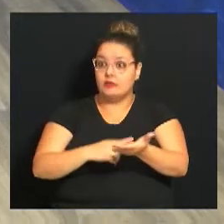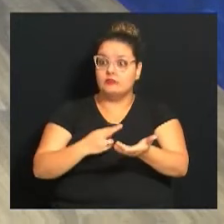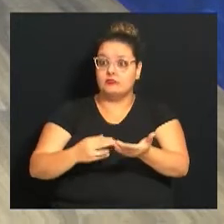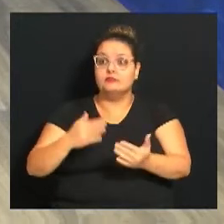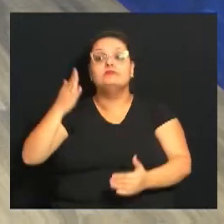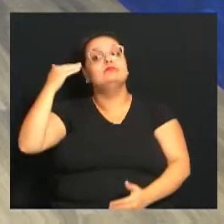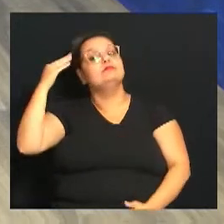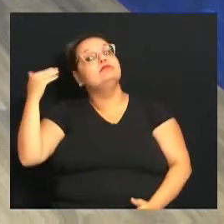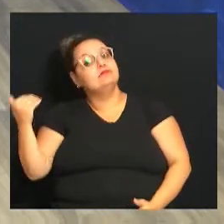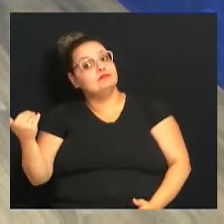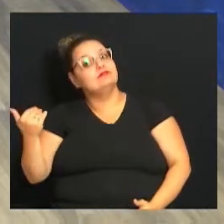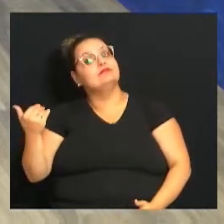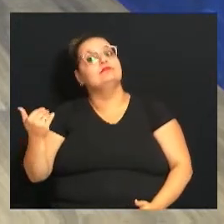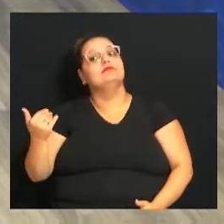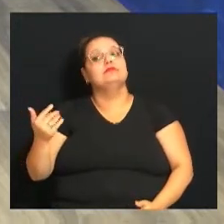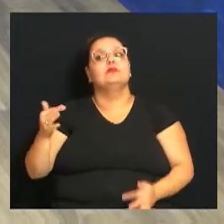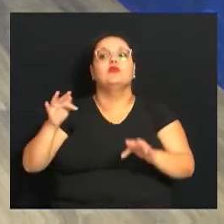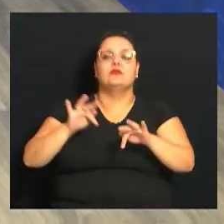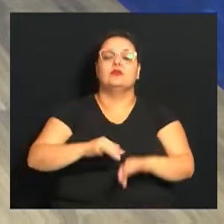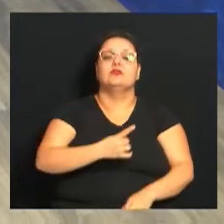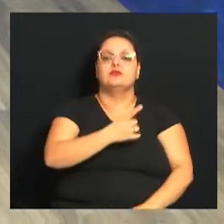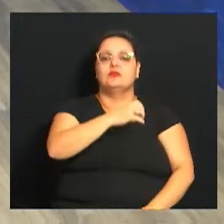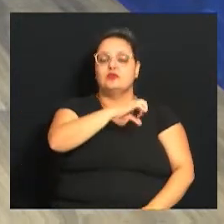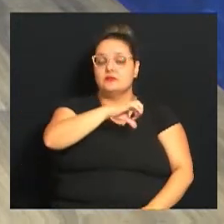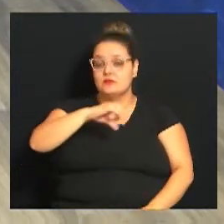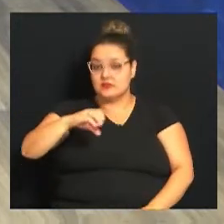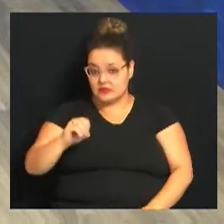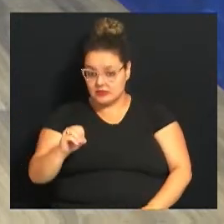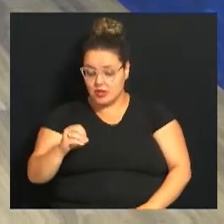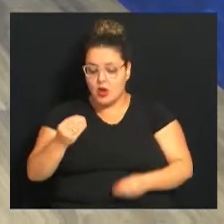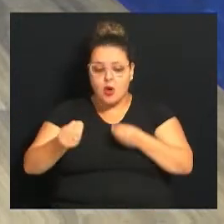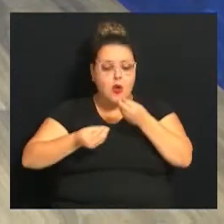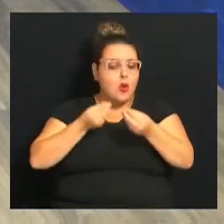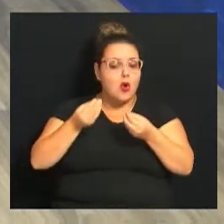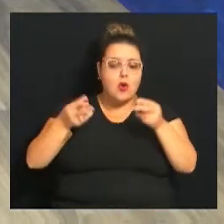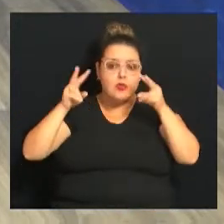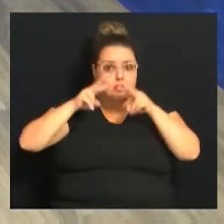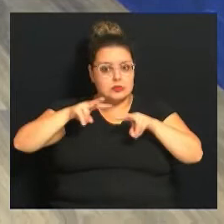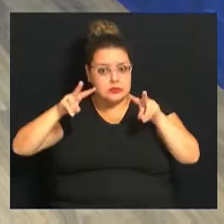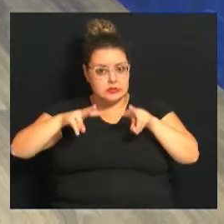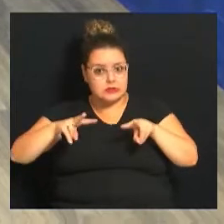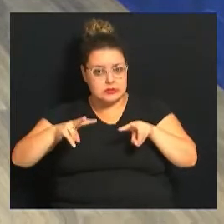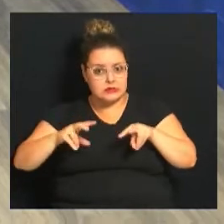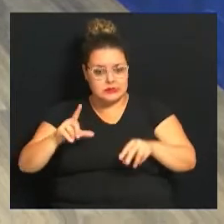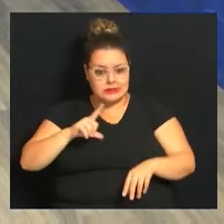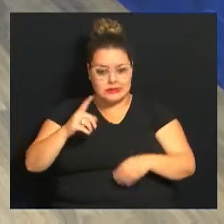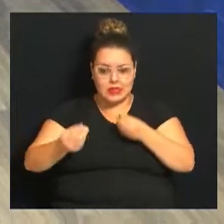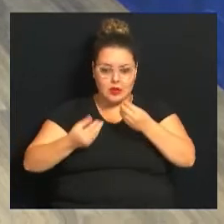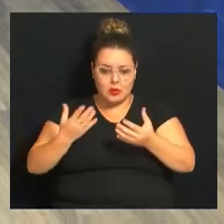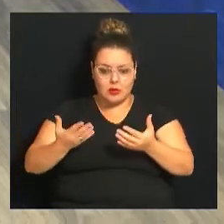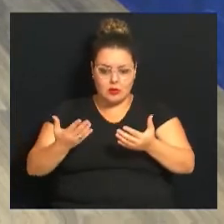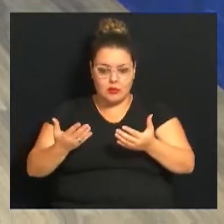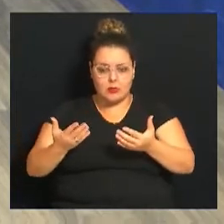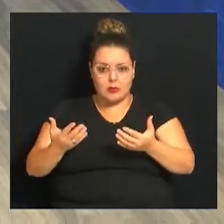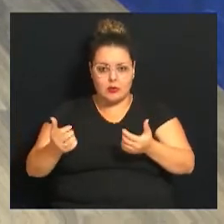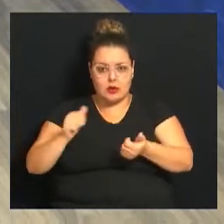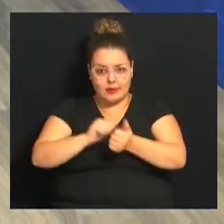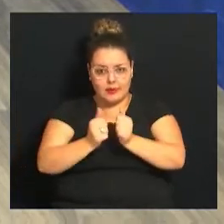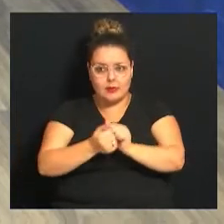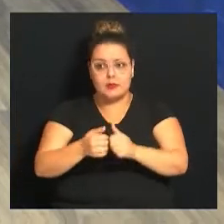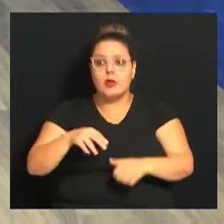no final dos anos 90, como é que você enxerga? Tem como se atualizar ou também já é um modelo que